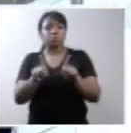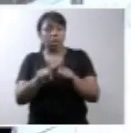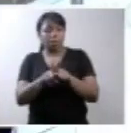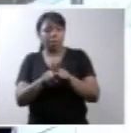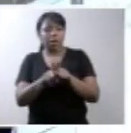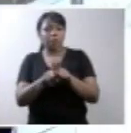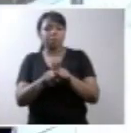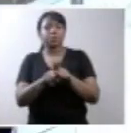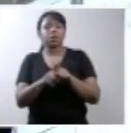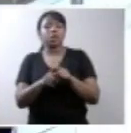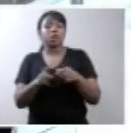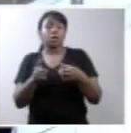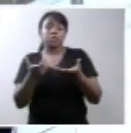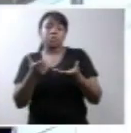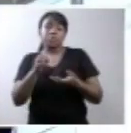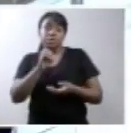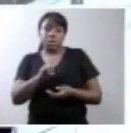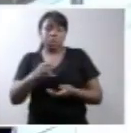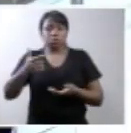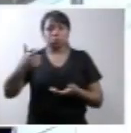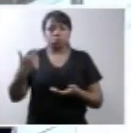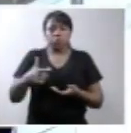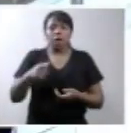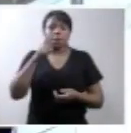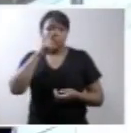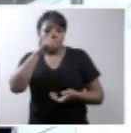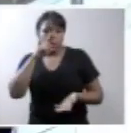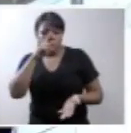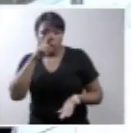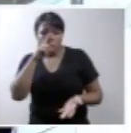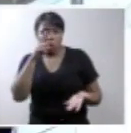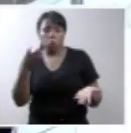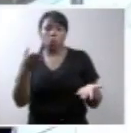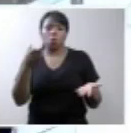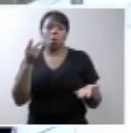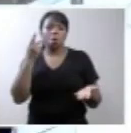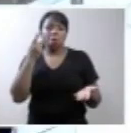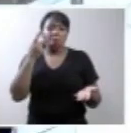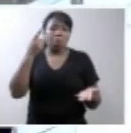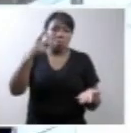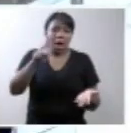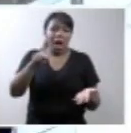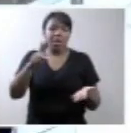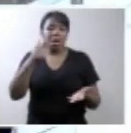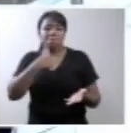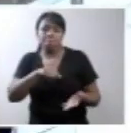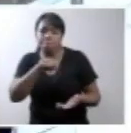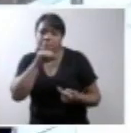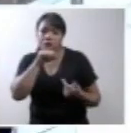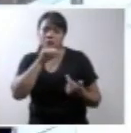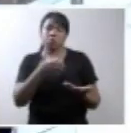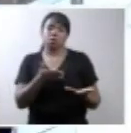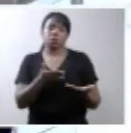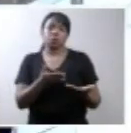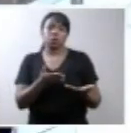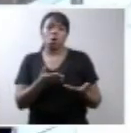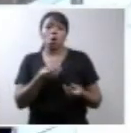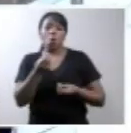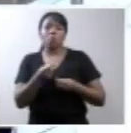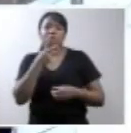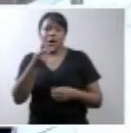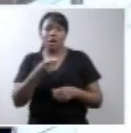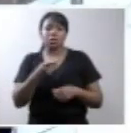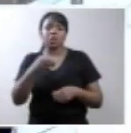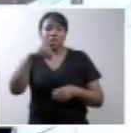eugênico porque no caso em tela se não há perigo para a vida da mãe o que